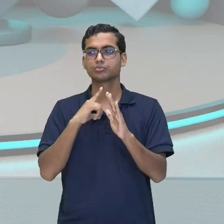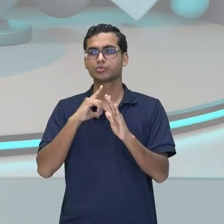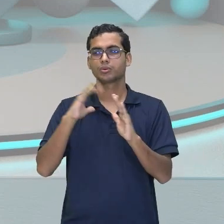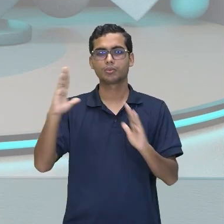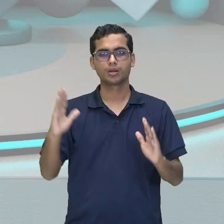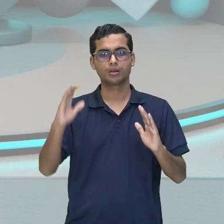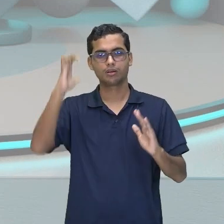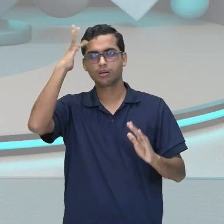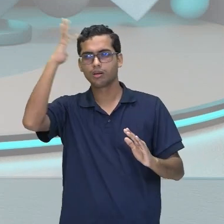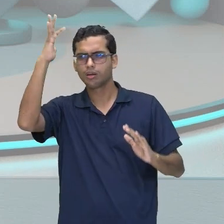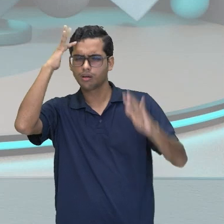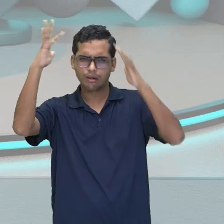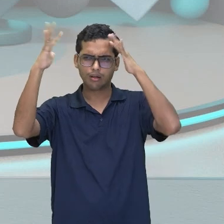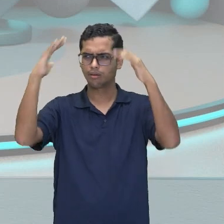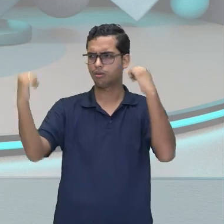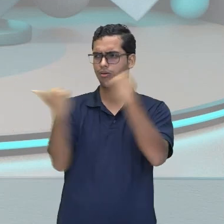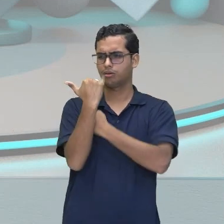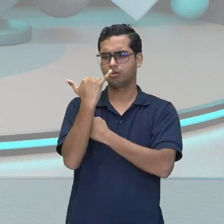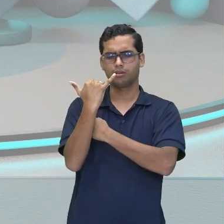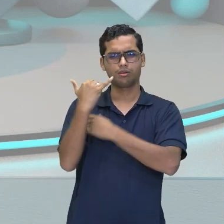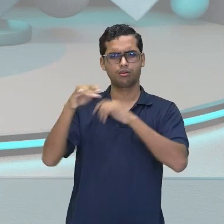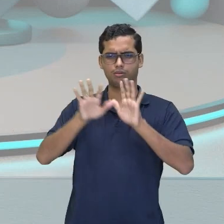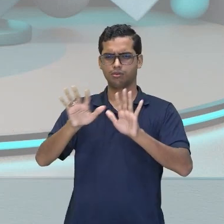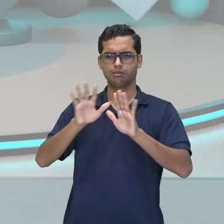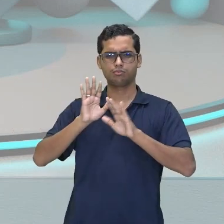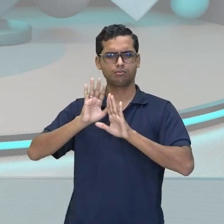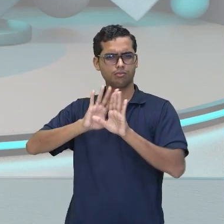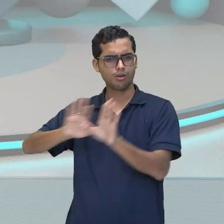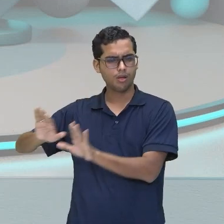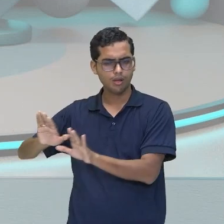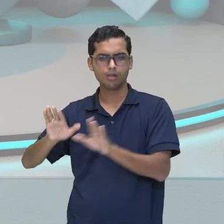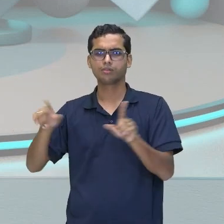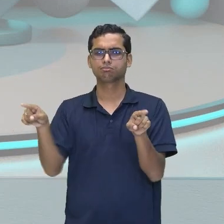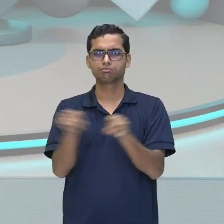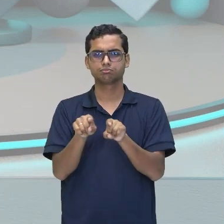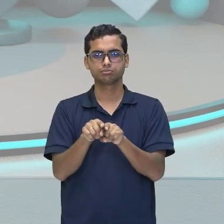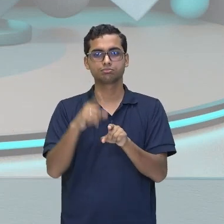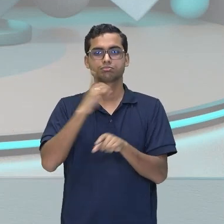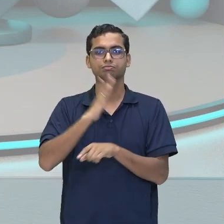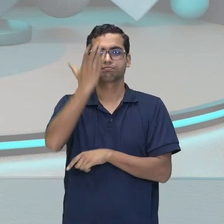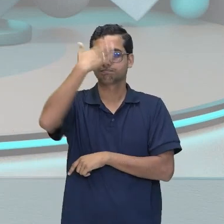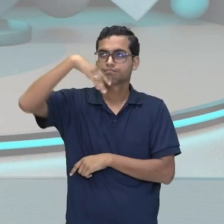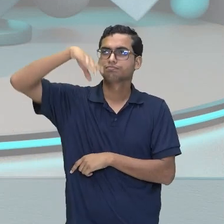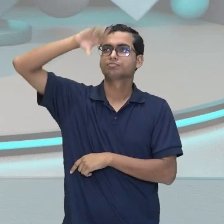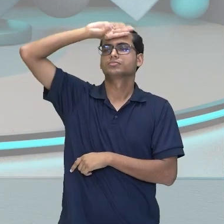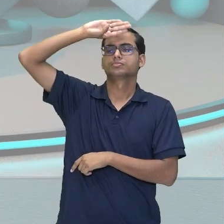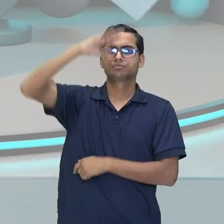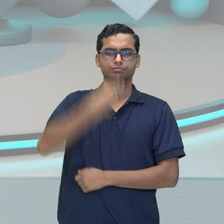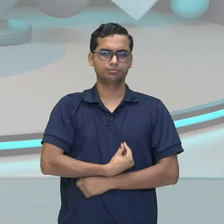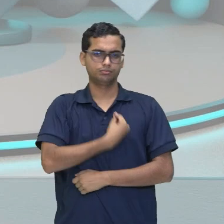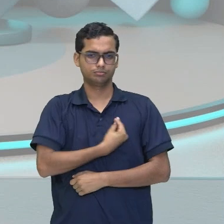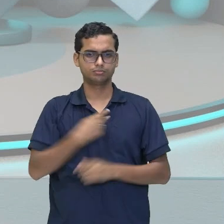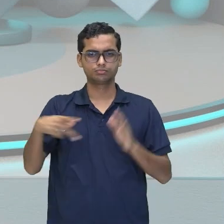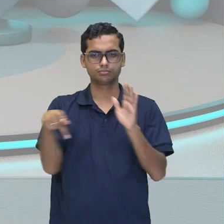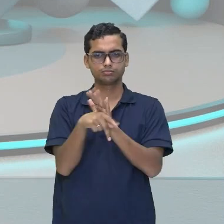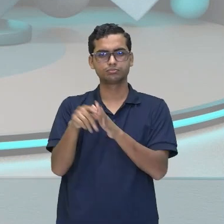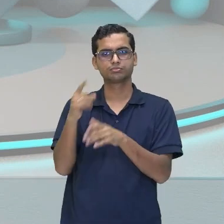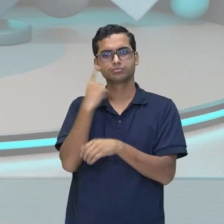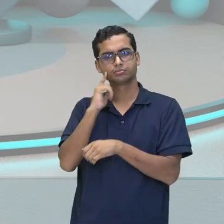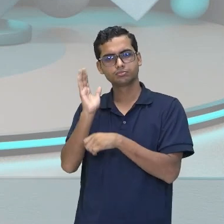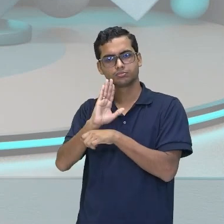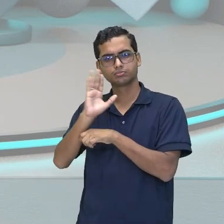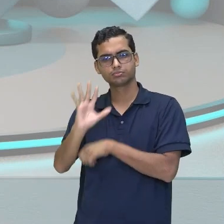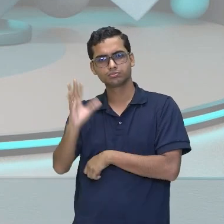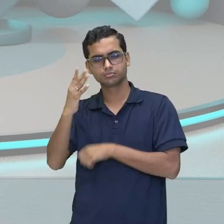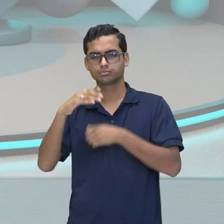É o que traz muitas músicas e muitos poemas. Permeada por dramas existenciais, cenas noturnas,